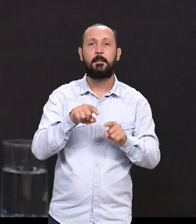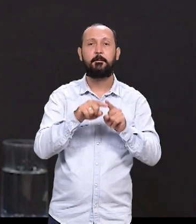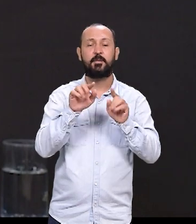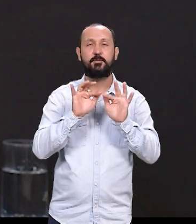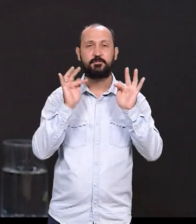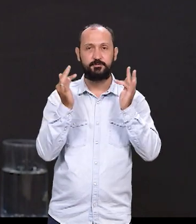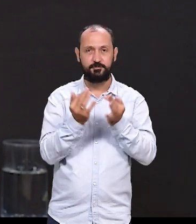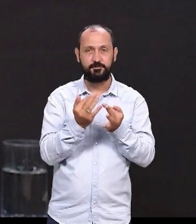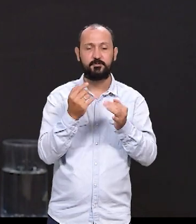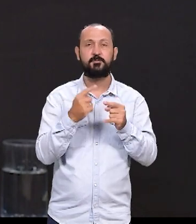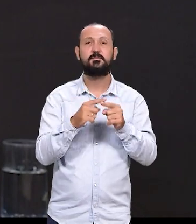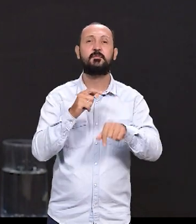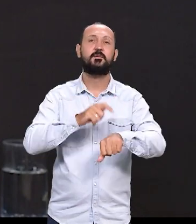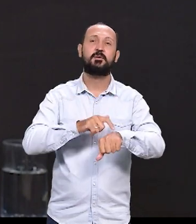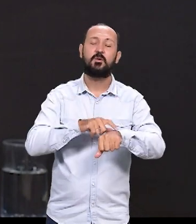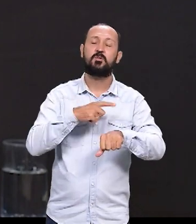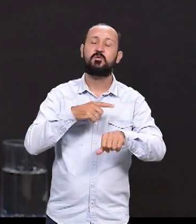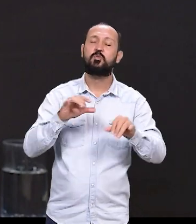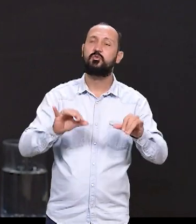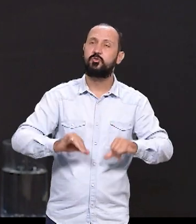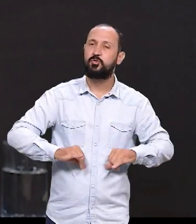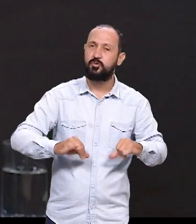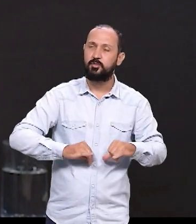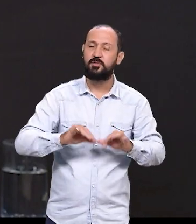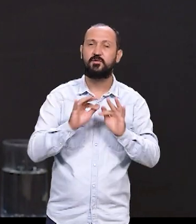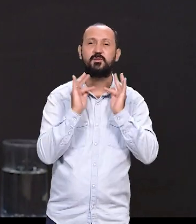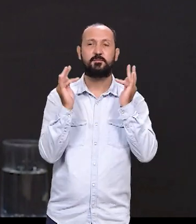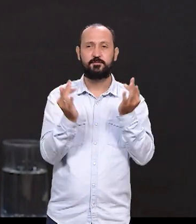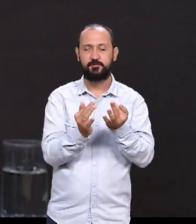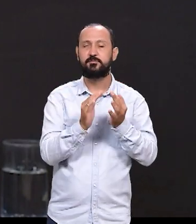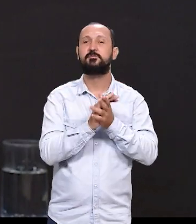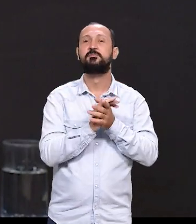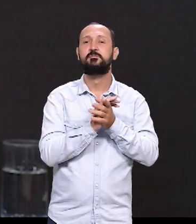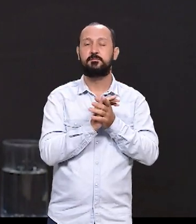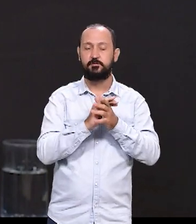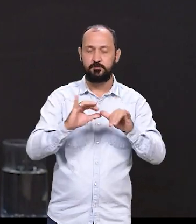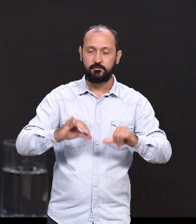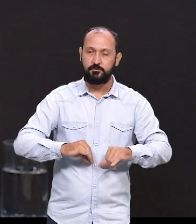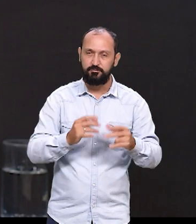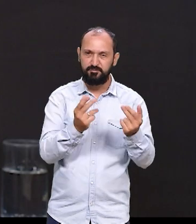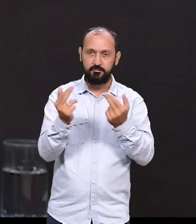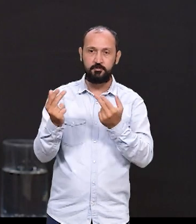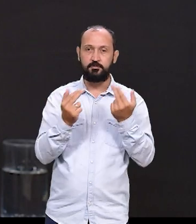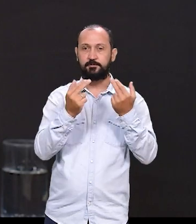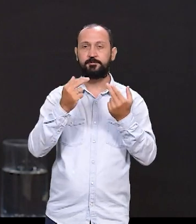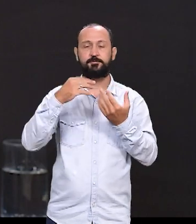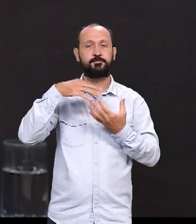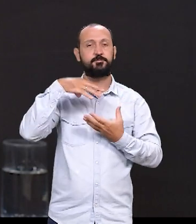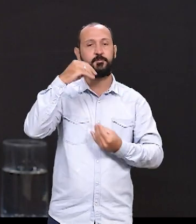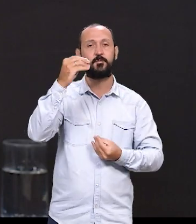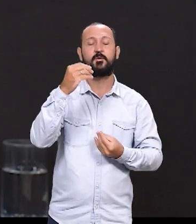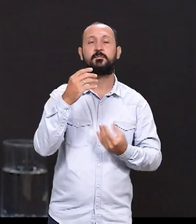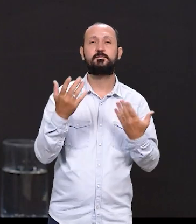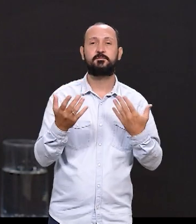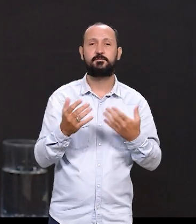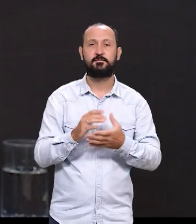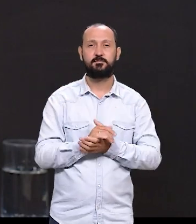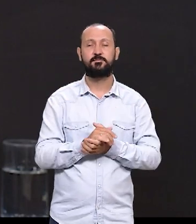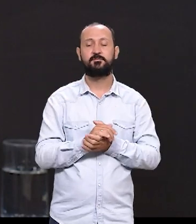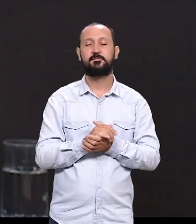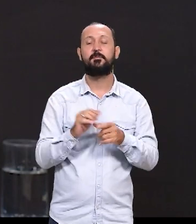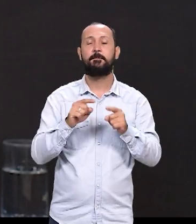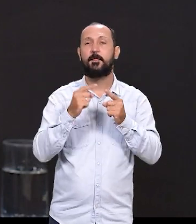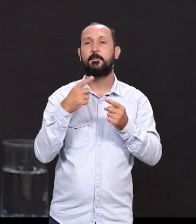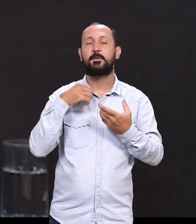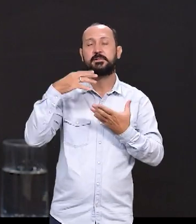para um não só para aquele ente querido mas pra família toda porque quando tem um sofrimento de um paciente Numa família a família sofre igualzinho sofre na